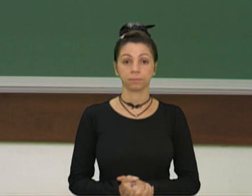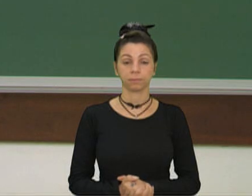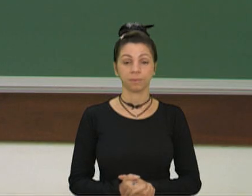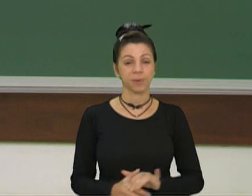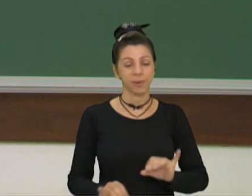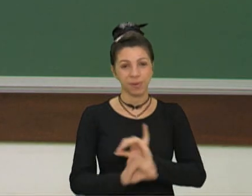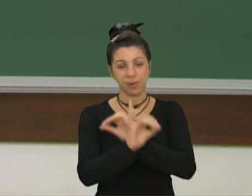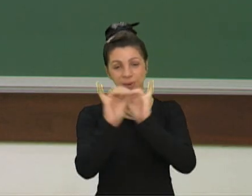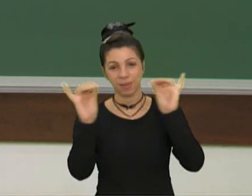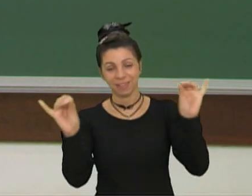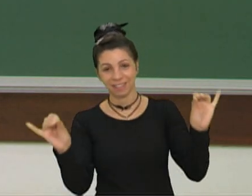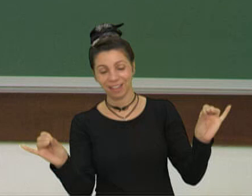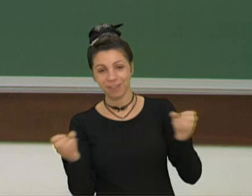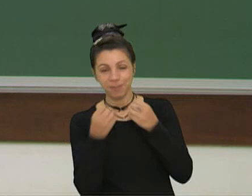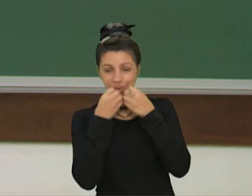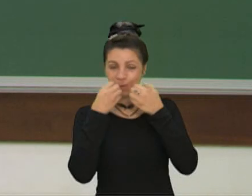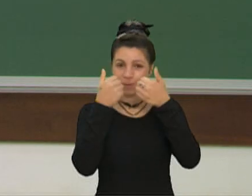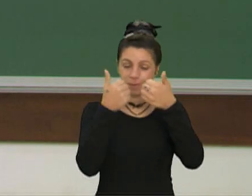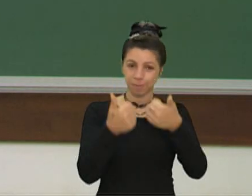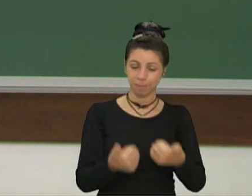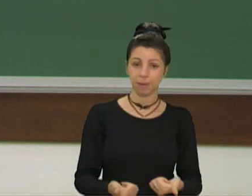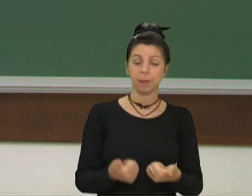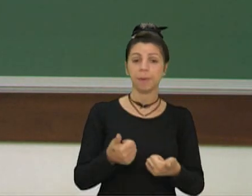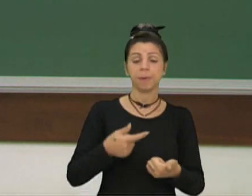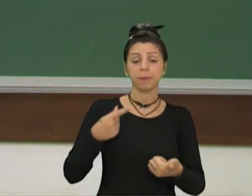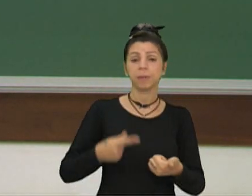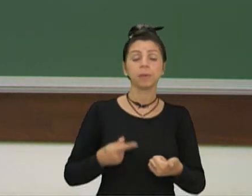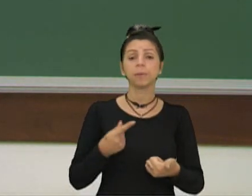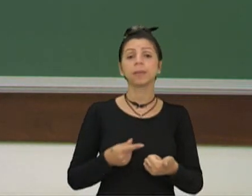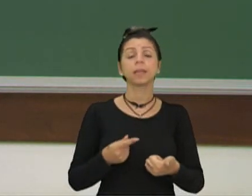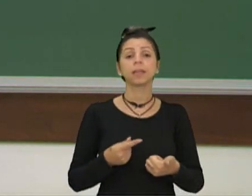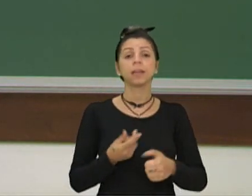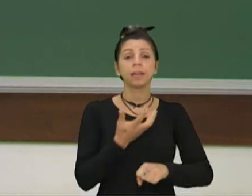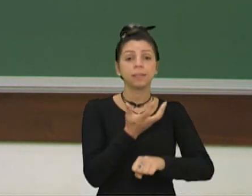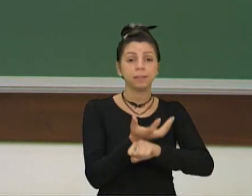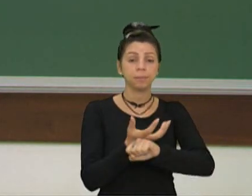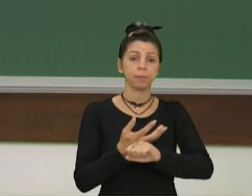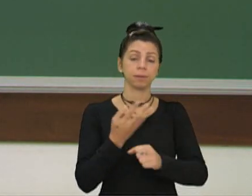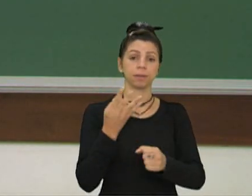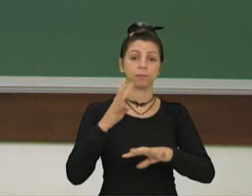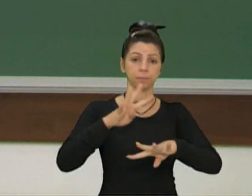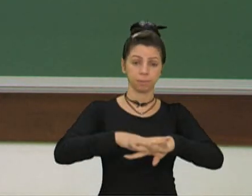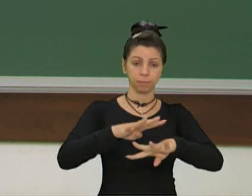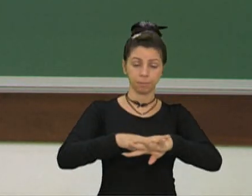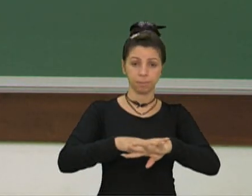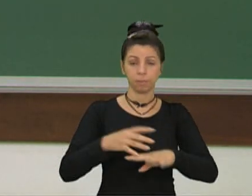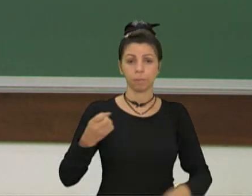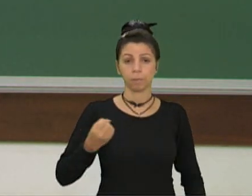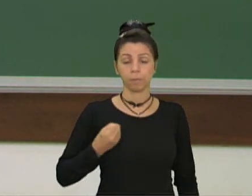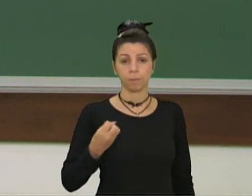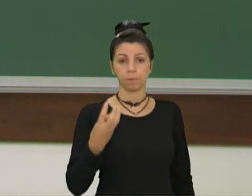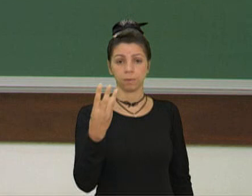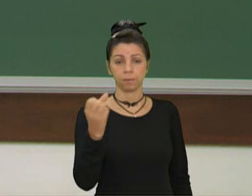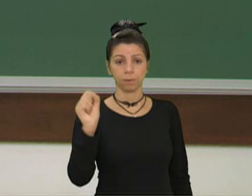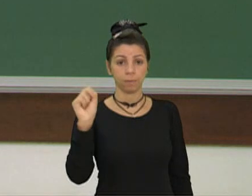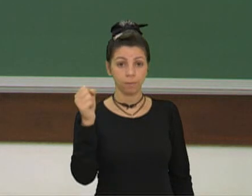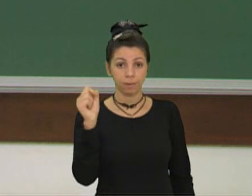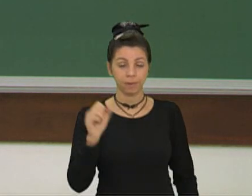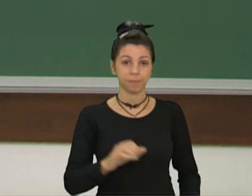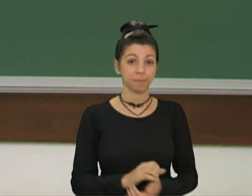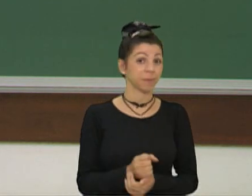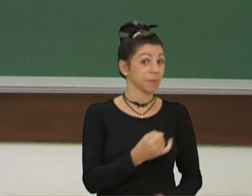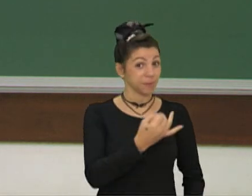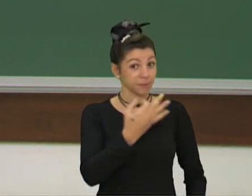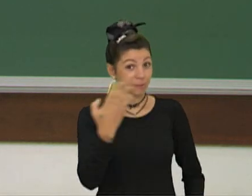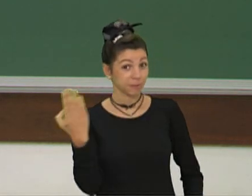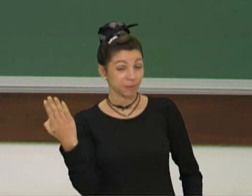Olá, alunos, tudo bem? Estamos aqui para mais uma aula de matemática. Estamos hoje na aula 38. Olha só, né? Quantas